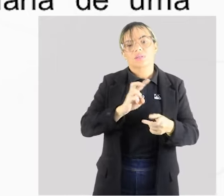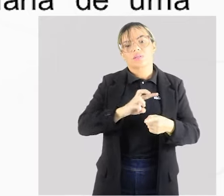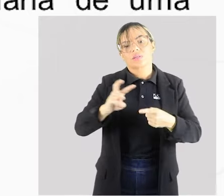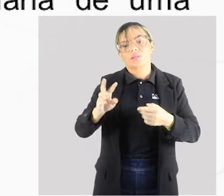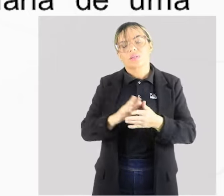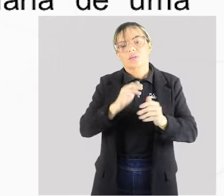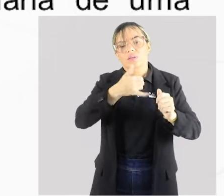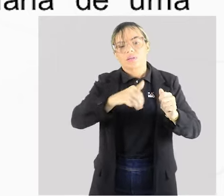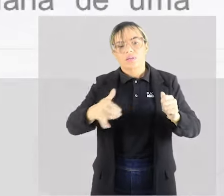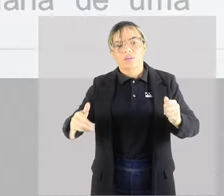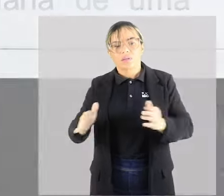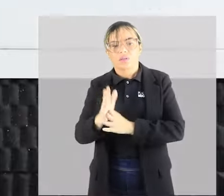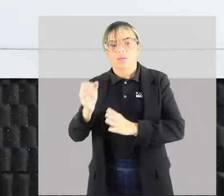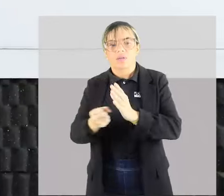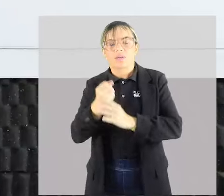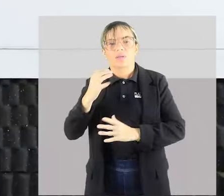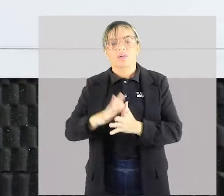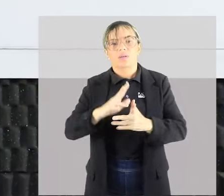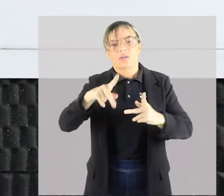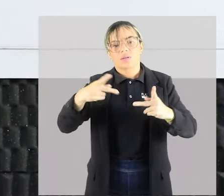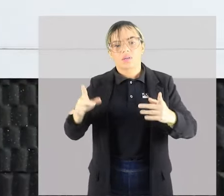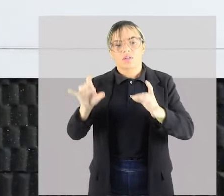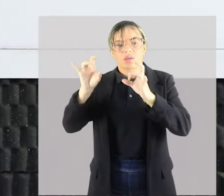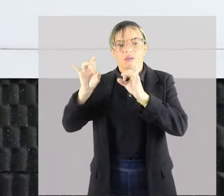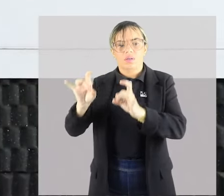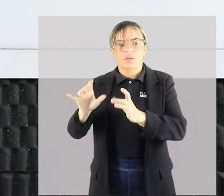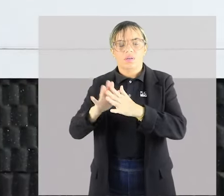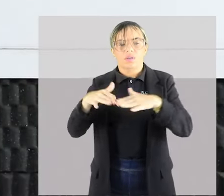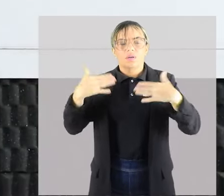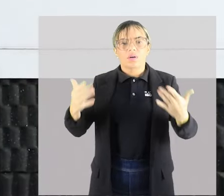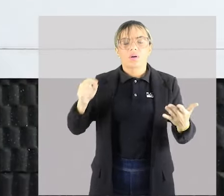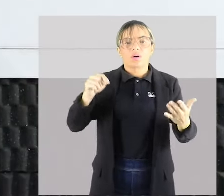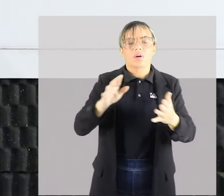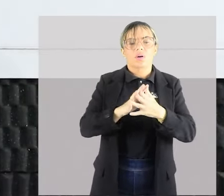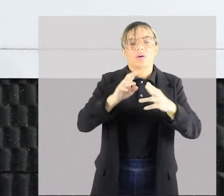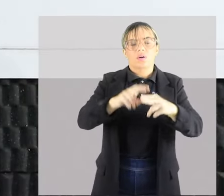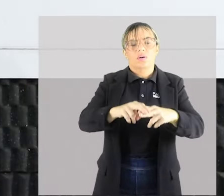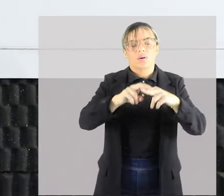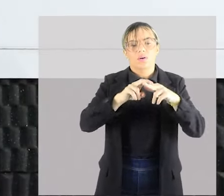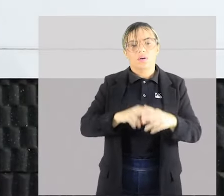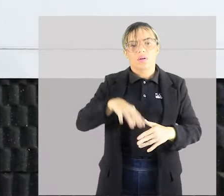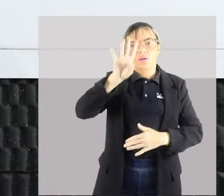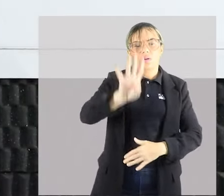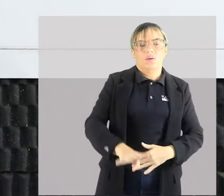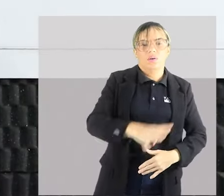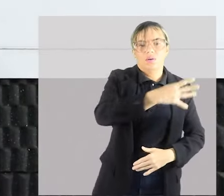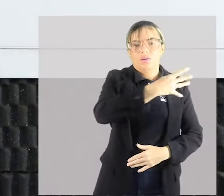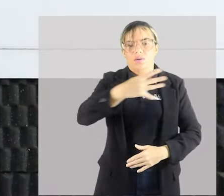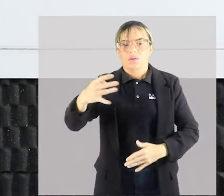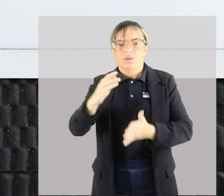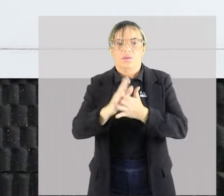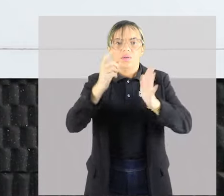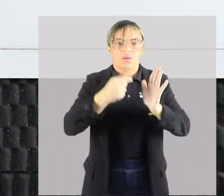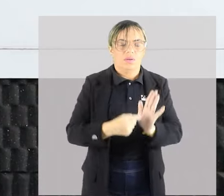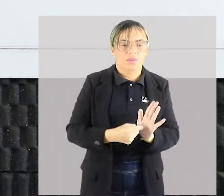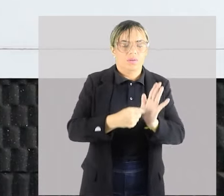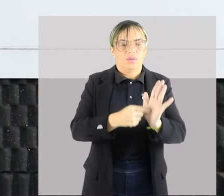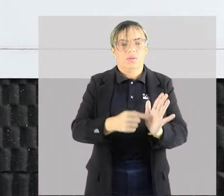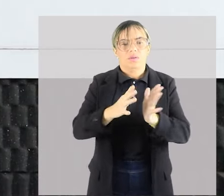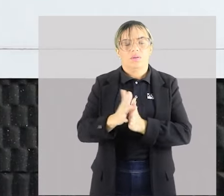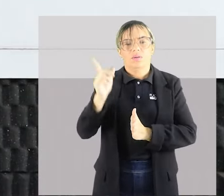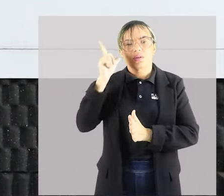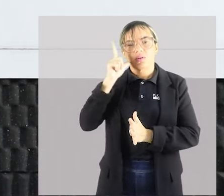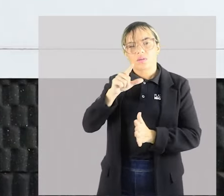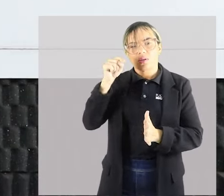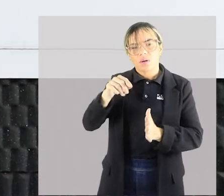aminoácidos na proteína que ele especifica ou seja lá naquela tabela que eu mostrei para vocês a gente